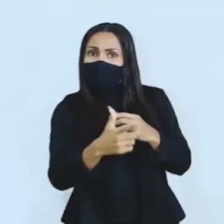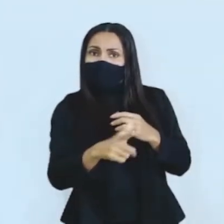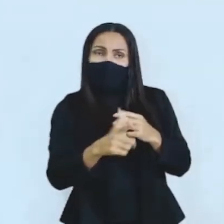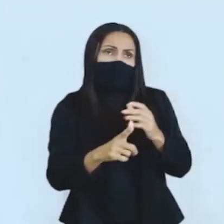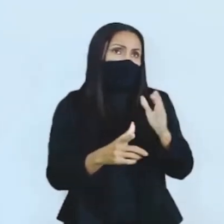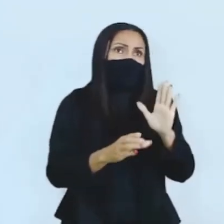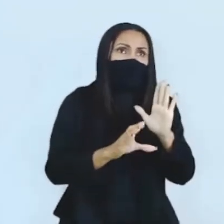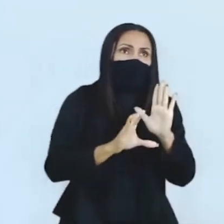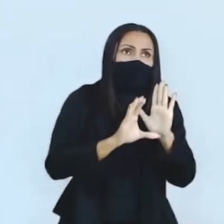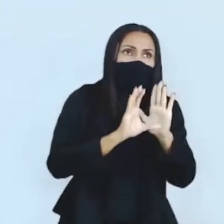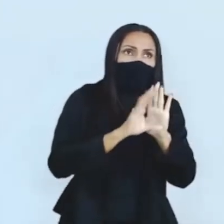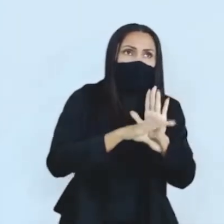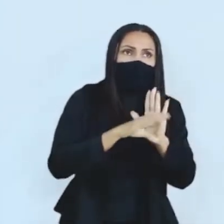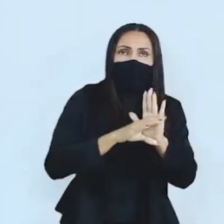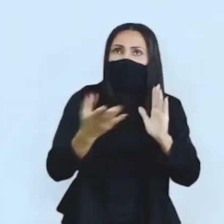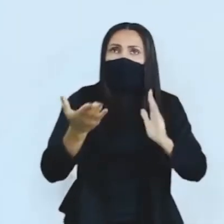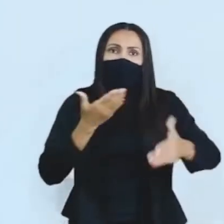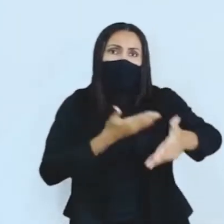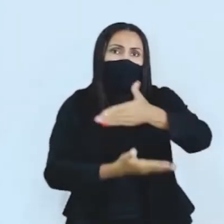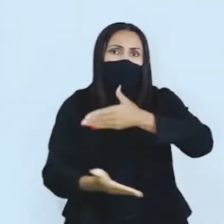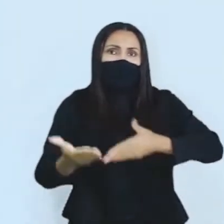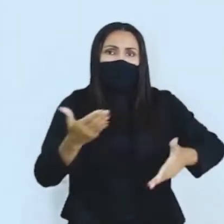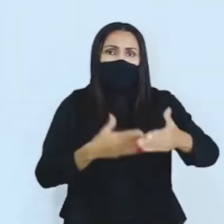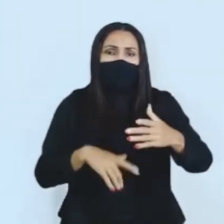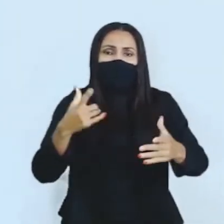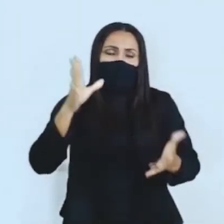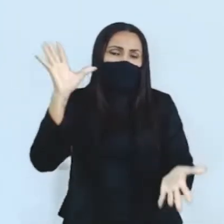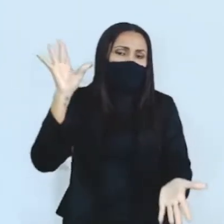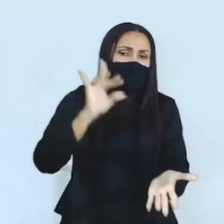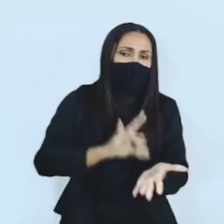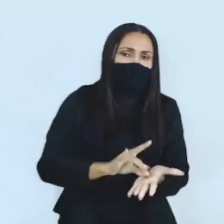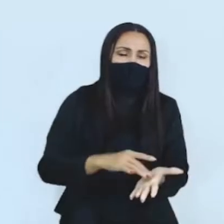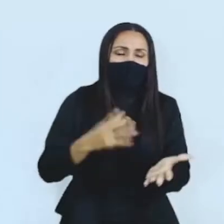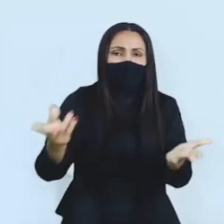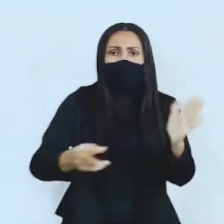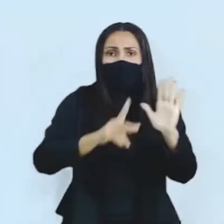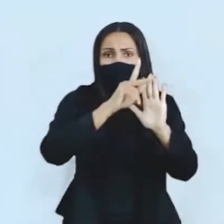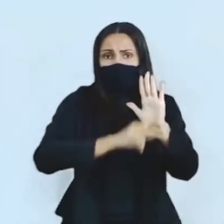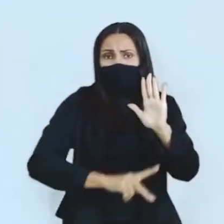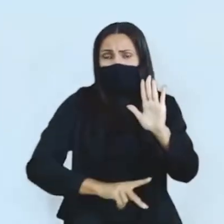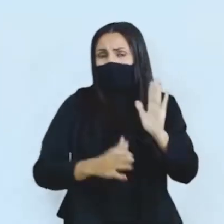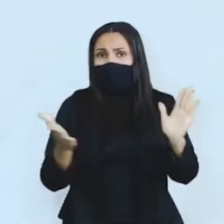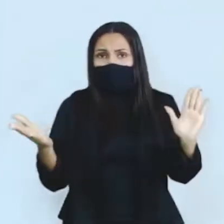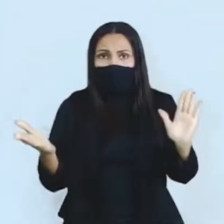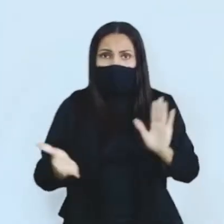relacionado com a forma que você vai aplicar essa redução numa projeção em cavaleira. Esse é